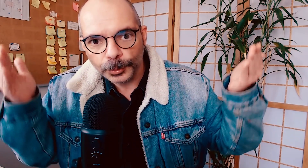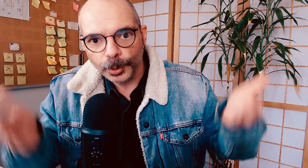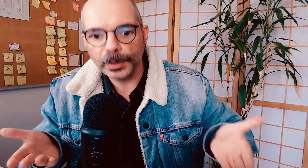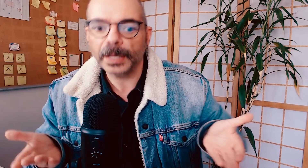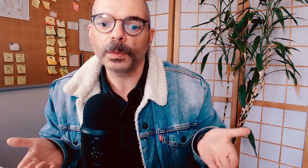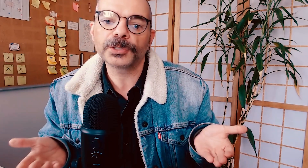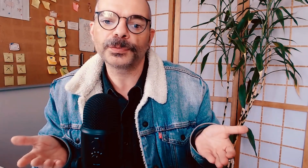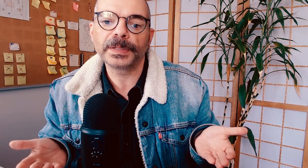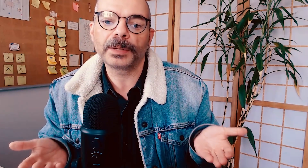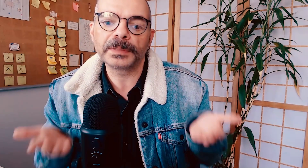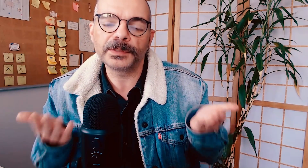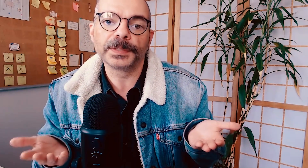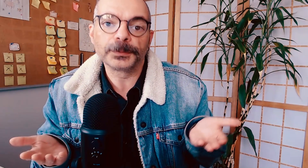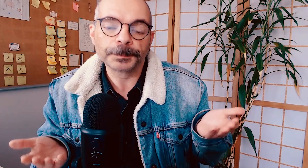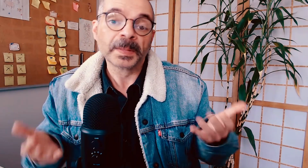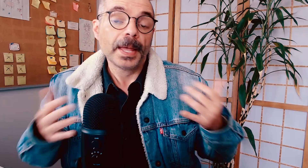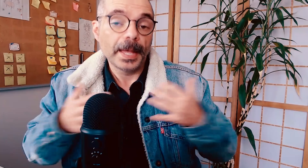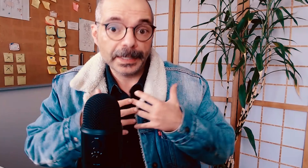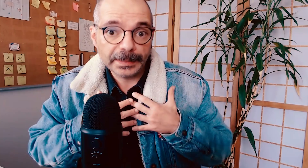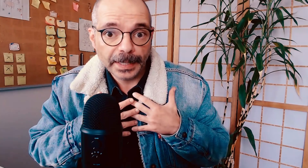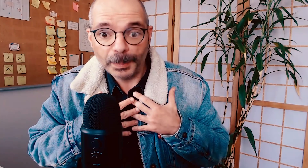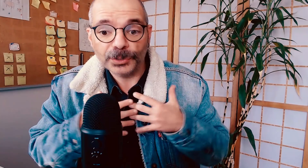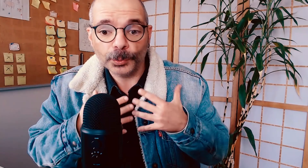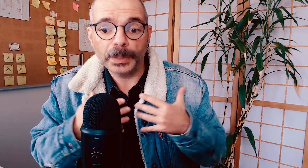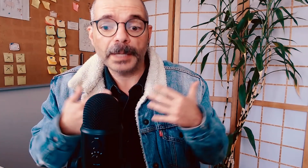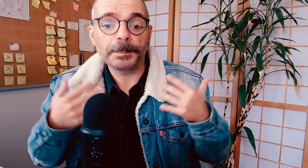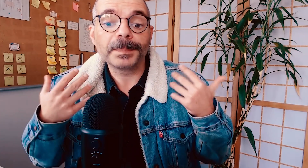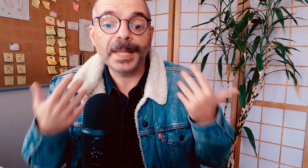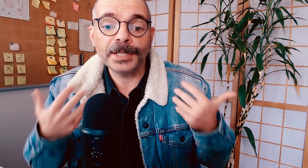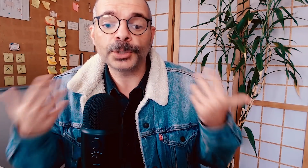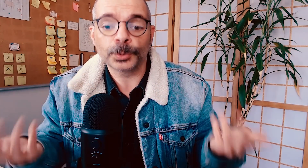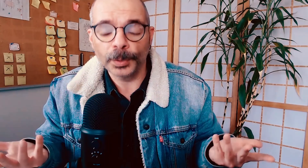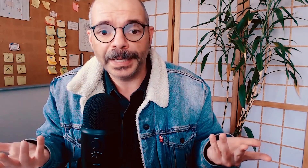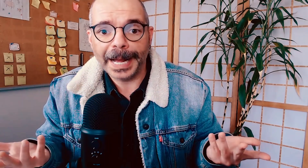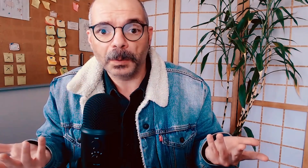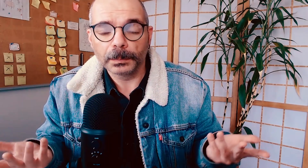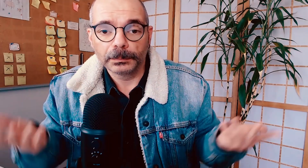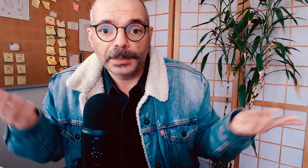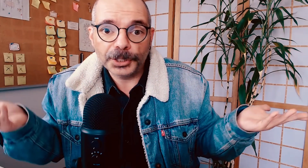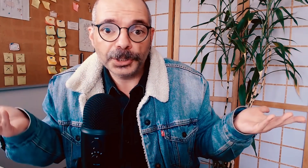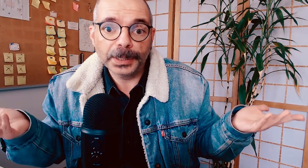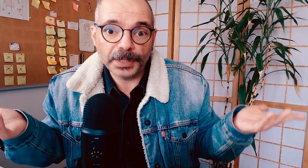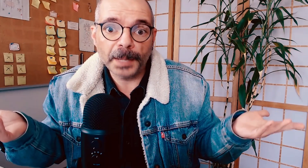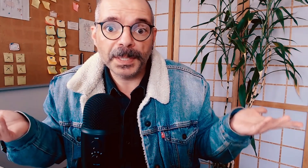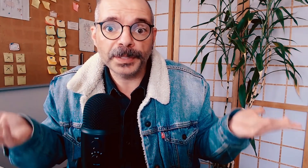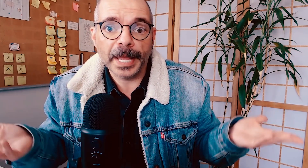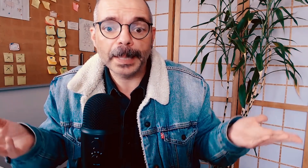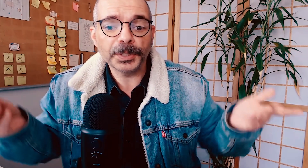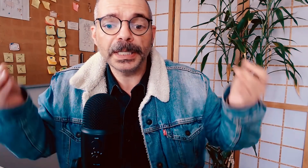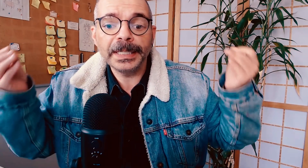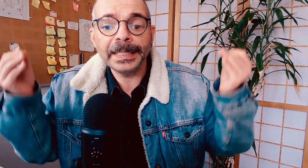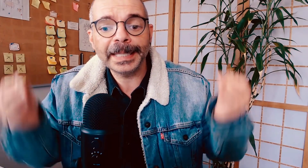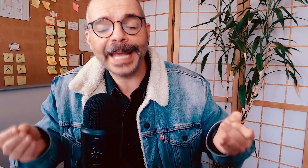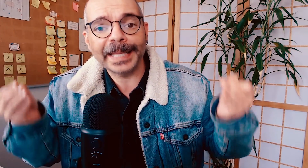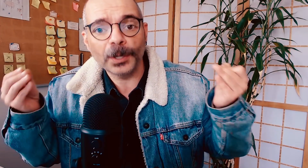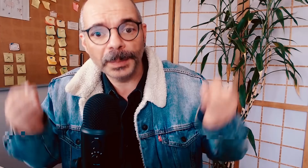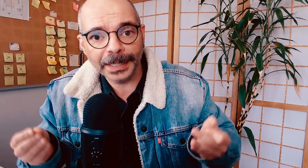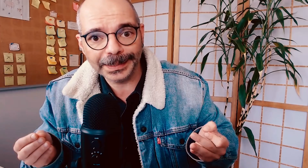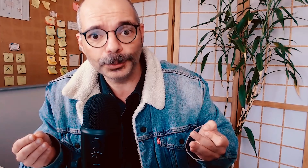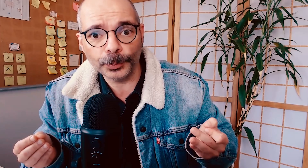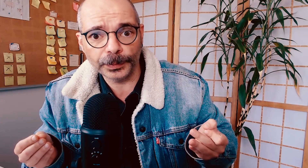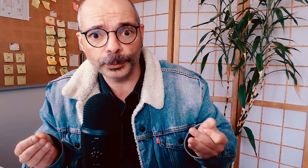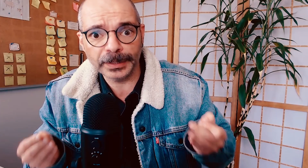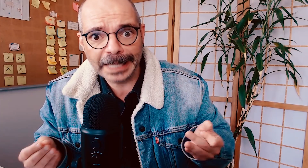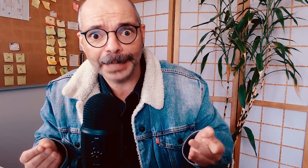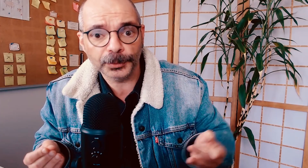entrou no recorte final desse vídeo. Essa é uma escolha editorial. E a gente não se arrepende dela, porque ninguém tem a